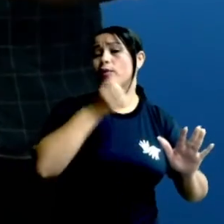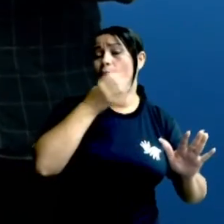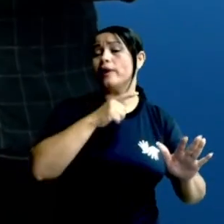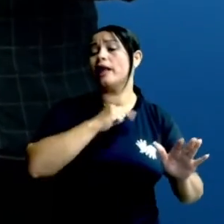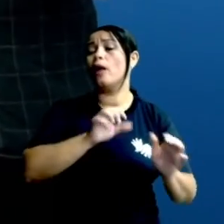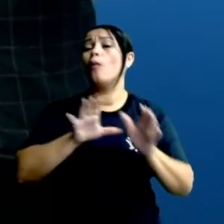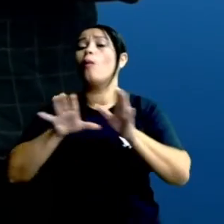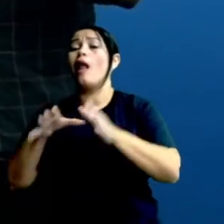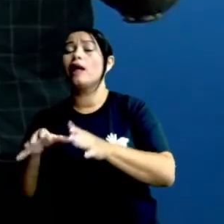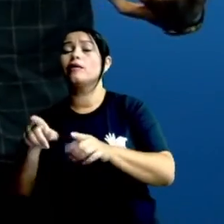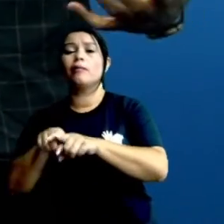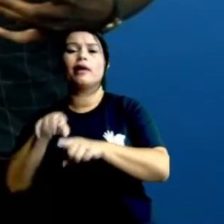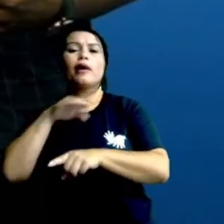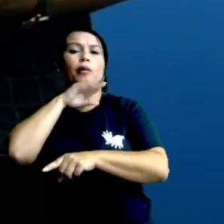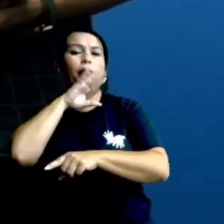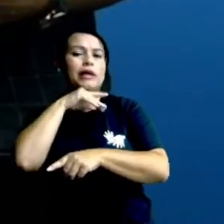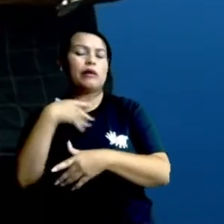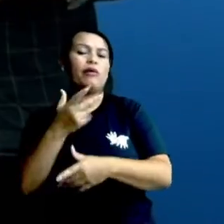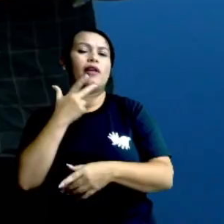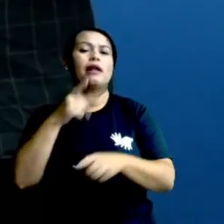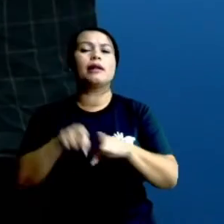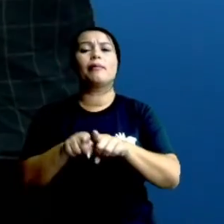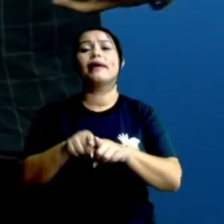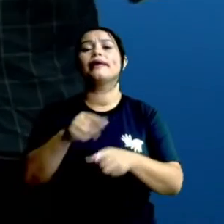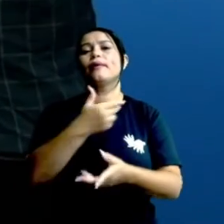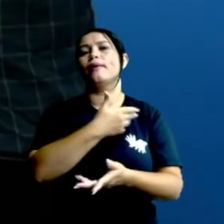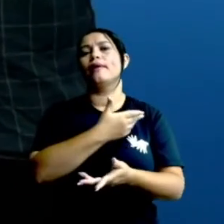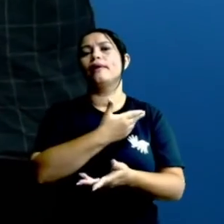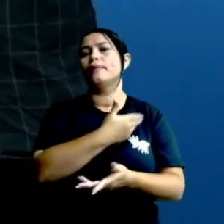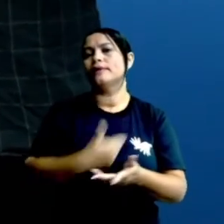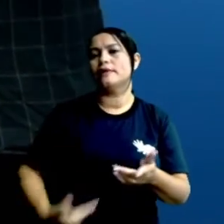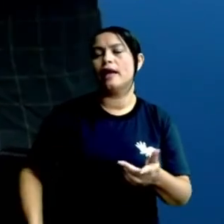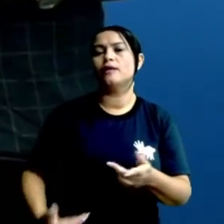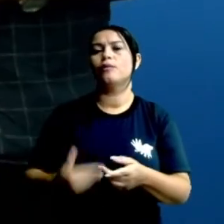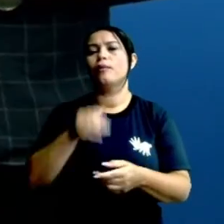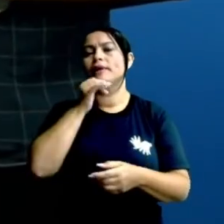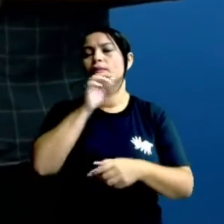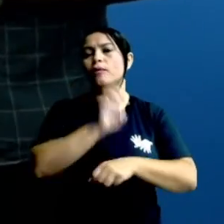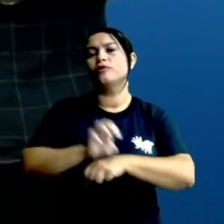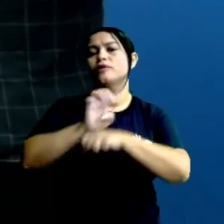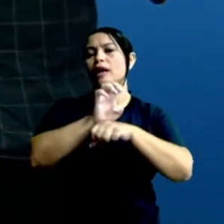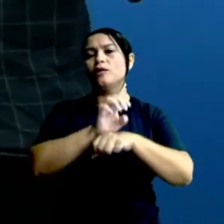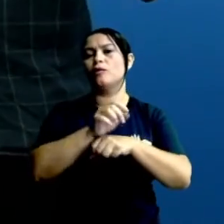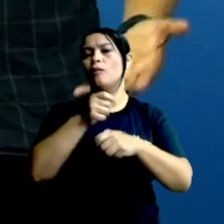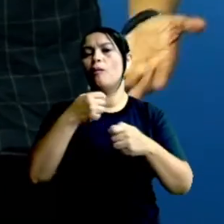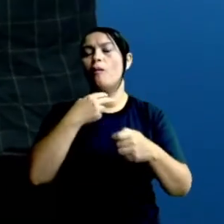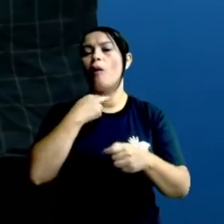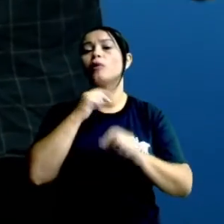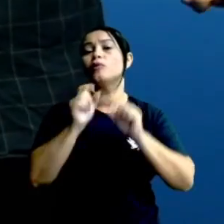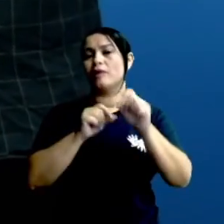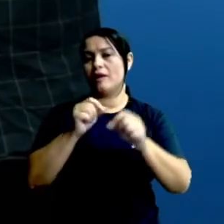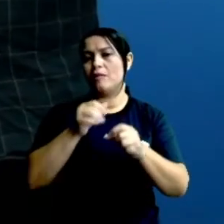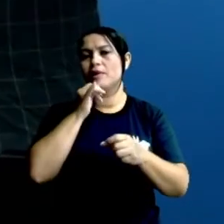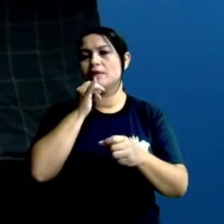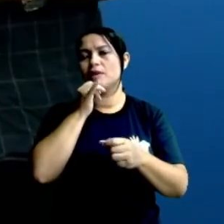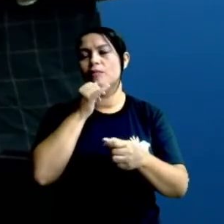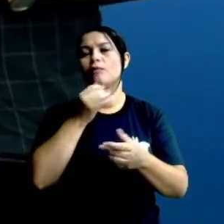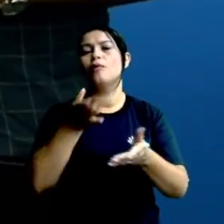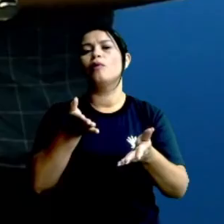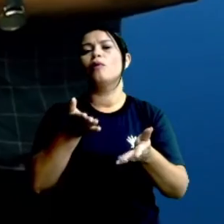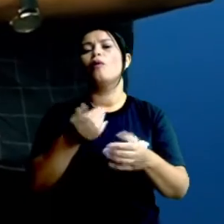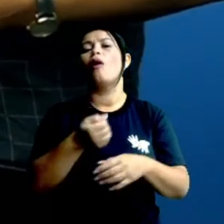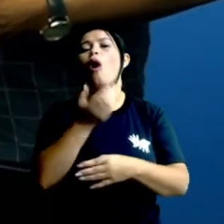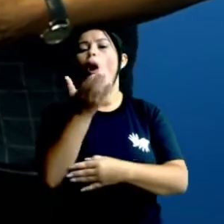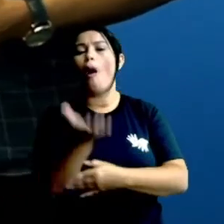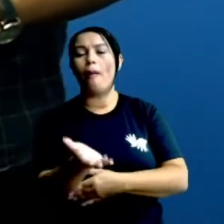seria o Estado não vai poder cobrar impostos muitas vezes por 10, 15, 20 anos dessas empresas. Tá? Então é uma mão lavando a outra, como se diz,